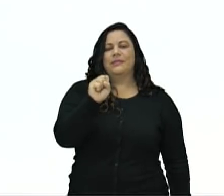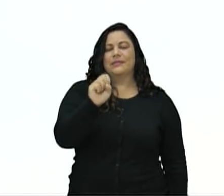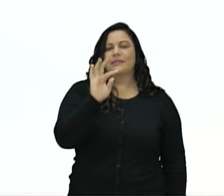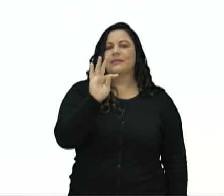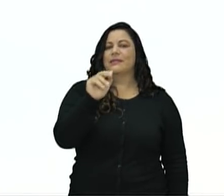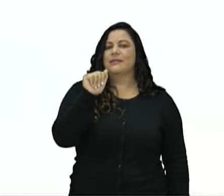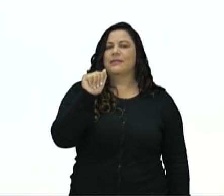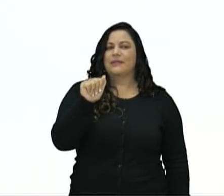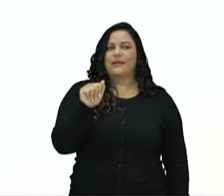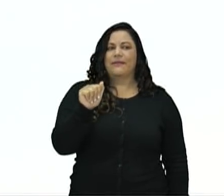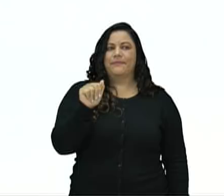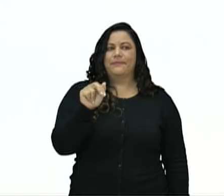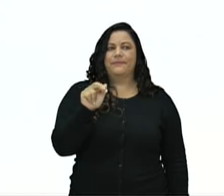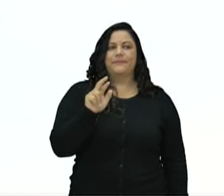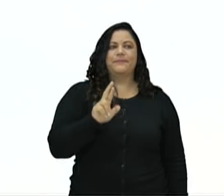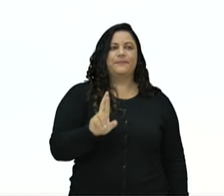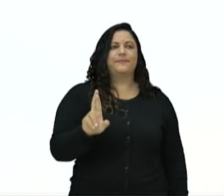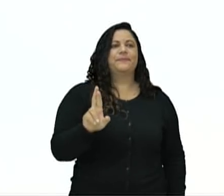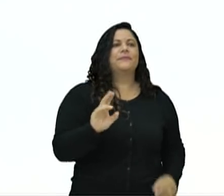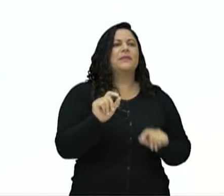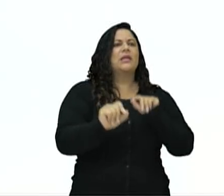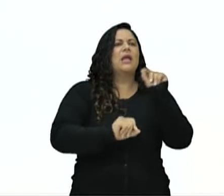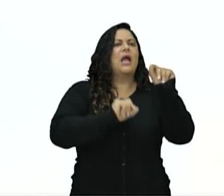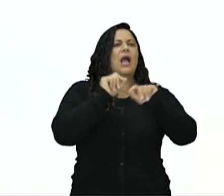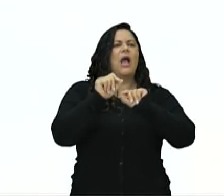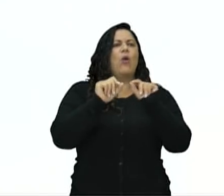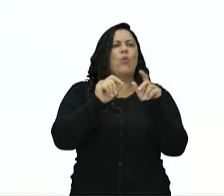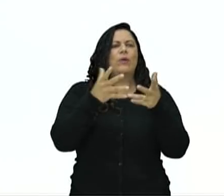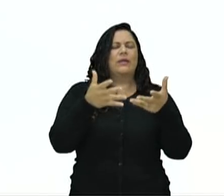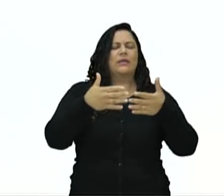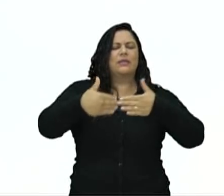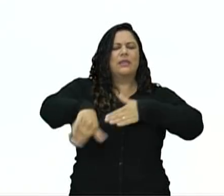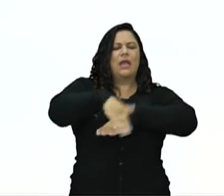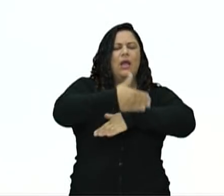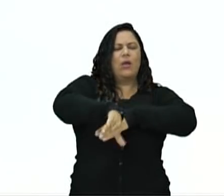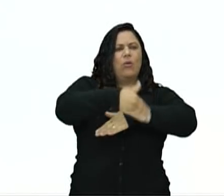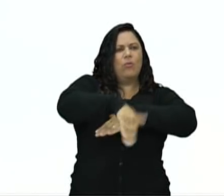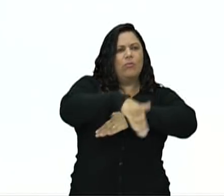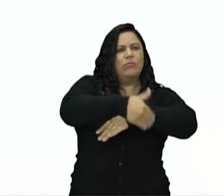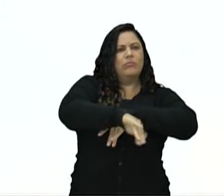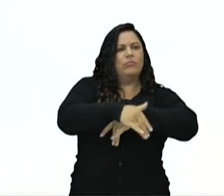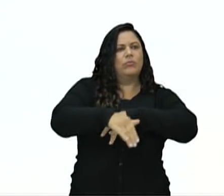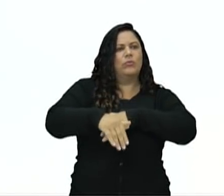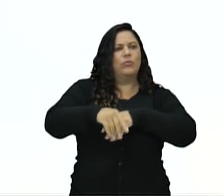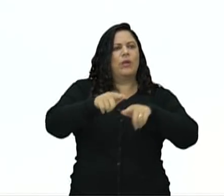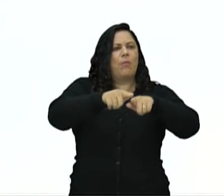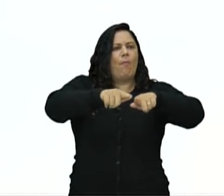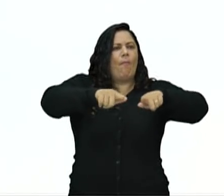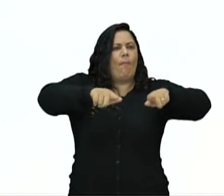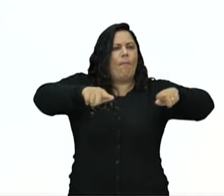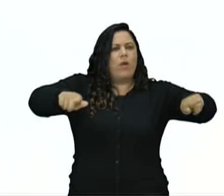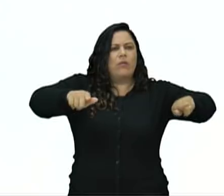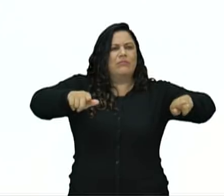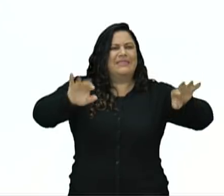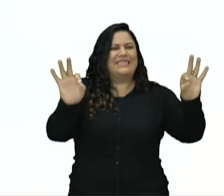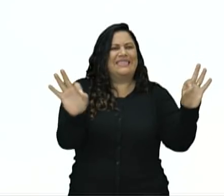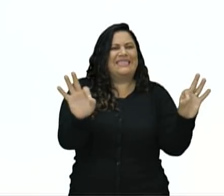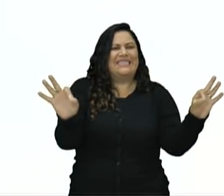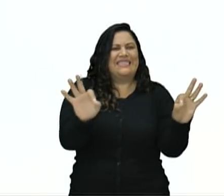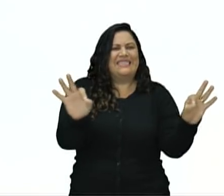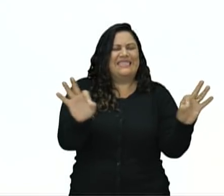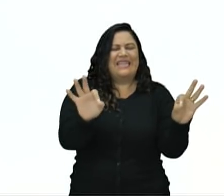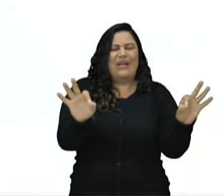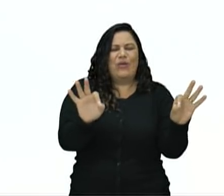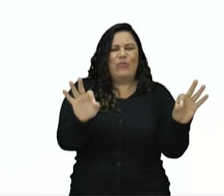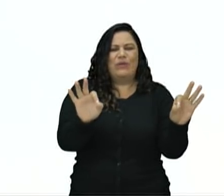deserta, nenhum sinal de bonde. É uma frase da Clarice Lispector, que inclusive foi extraída daquele conto Tentação que nós analisamos